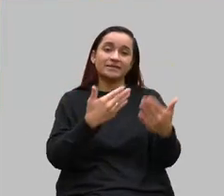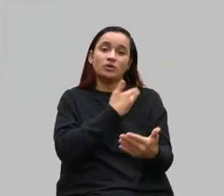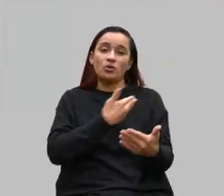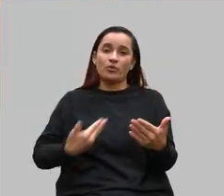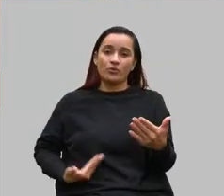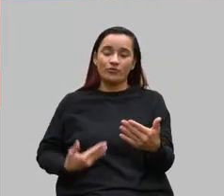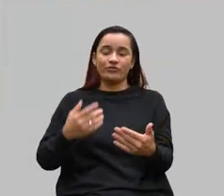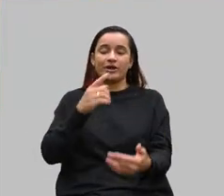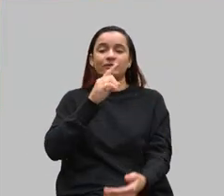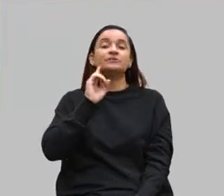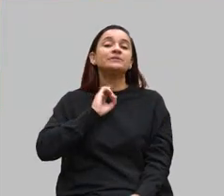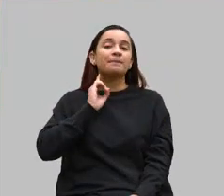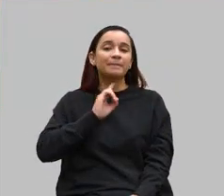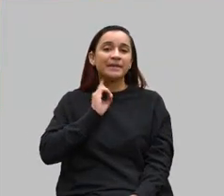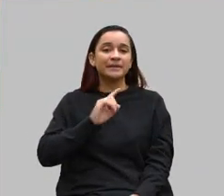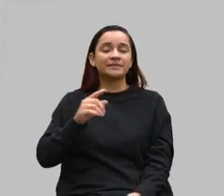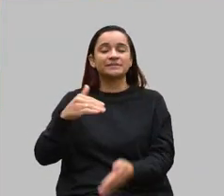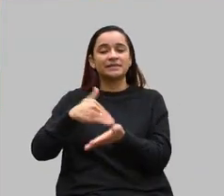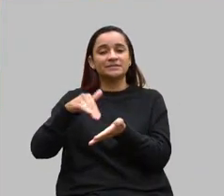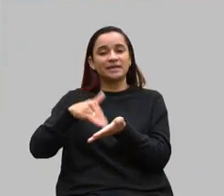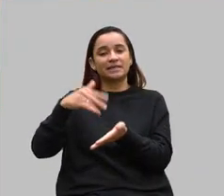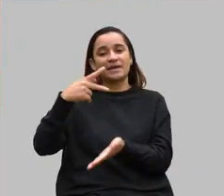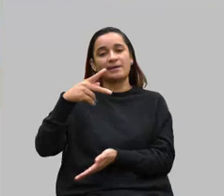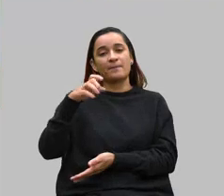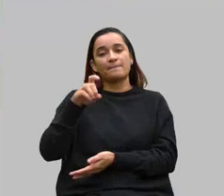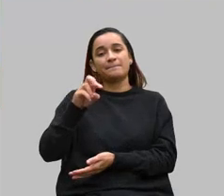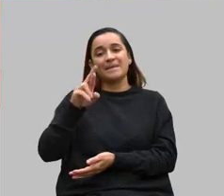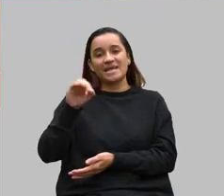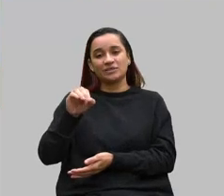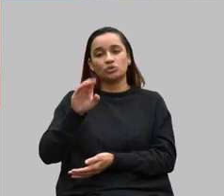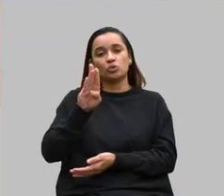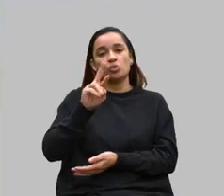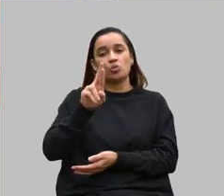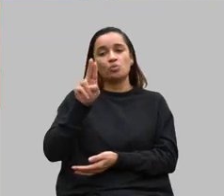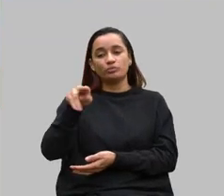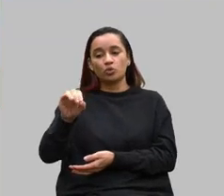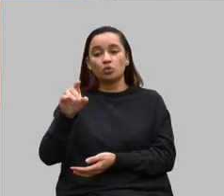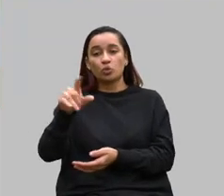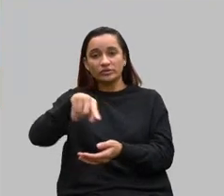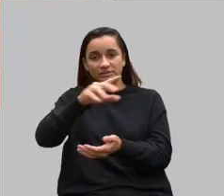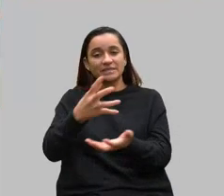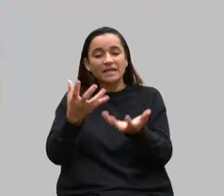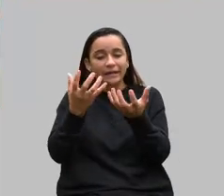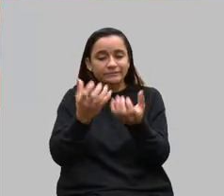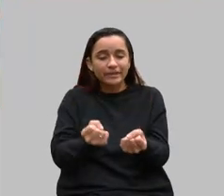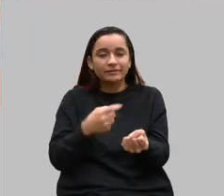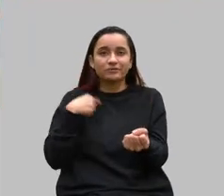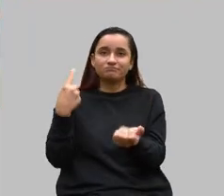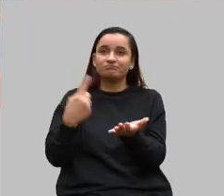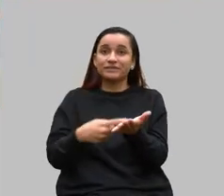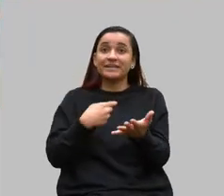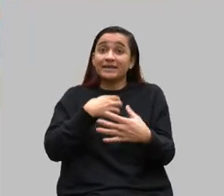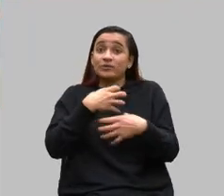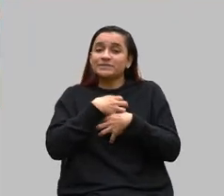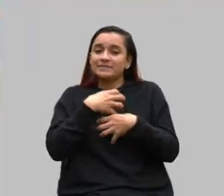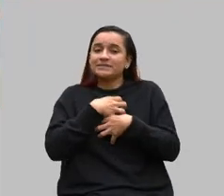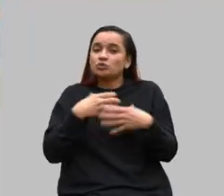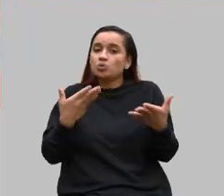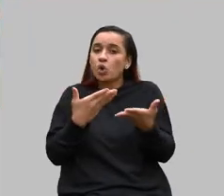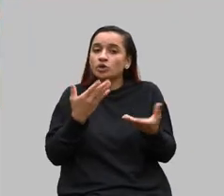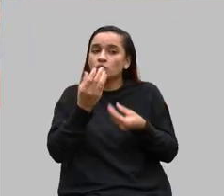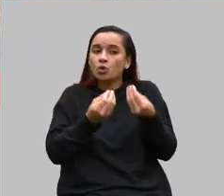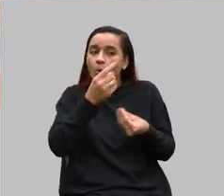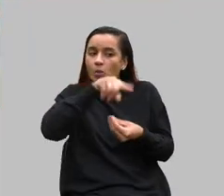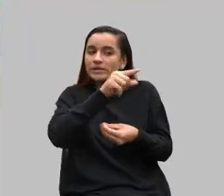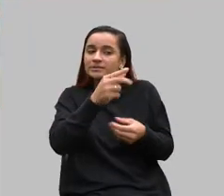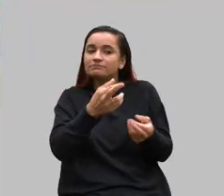Pedro Bruno ele e a sua equipe que realmente gente eles abraçaram essa causa eu sinto Neles hoje o trabalho é um